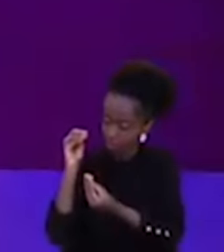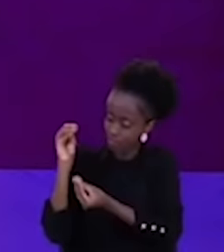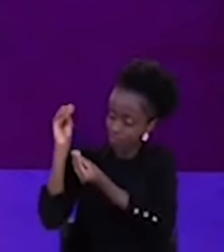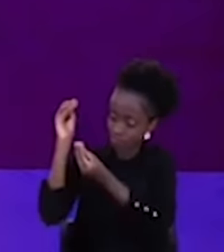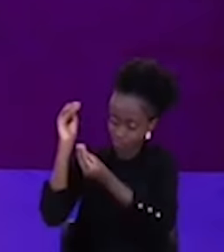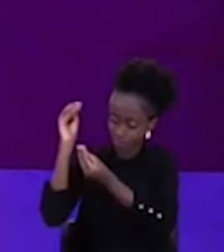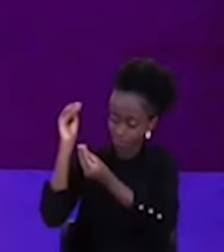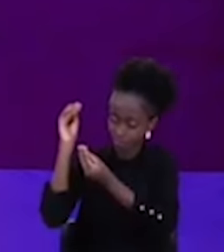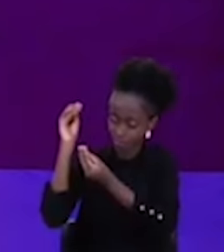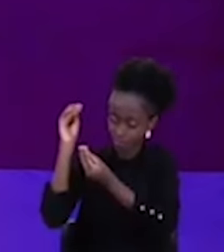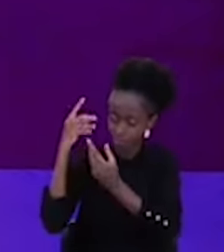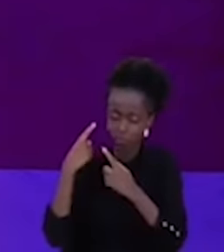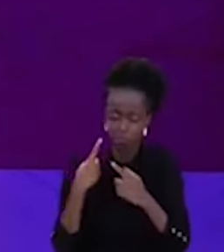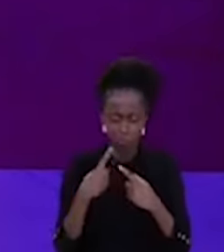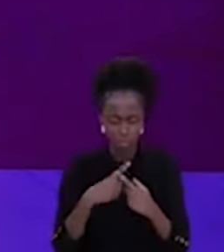Que darei em troca